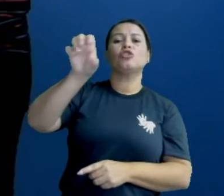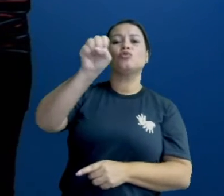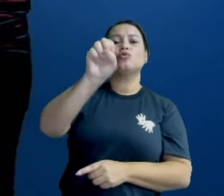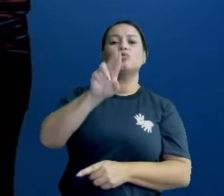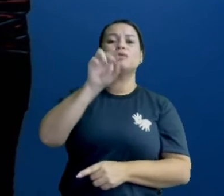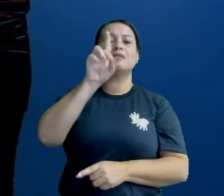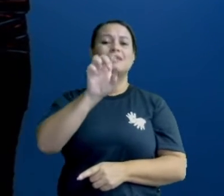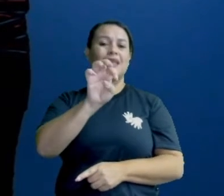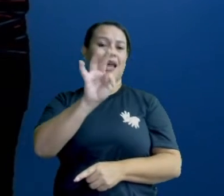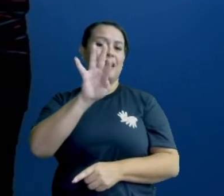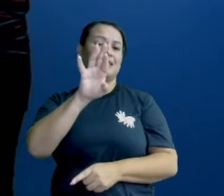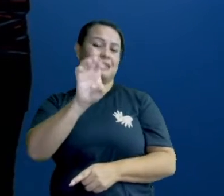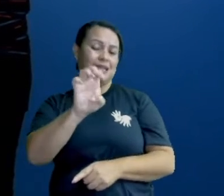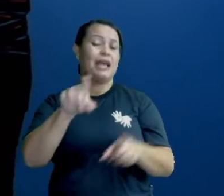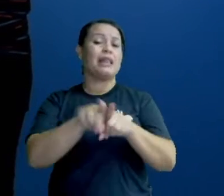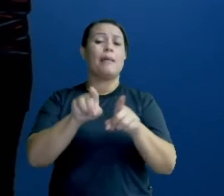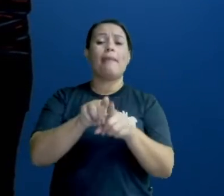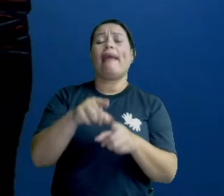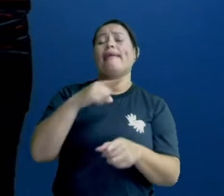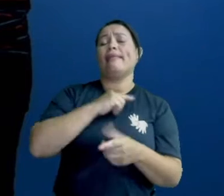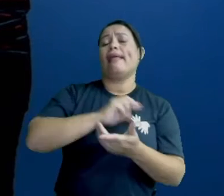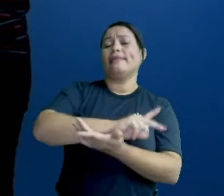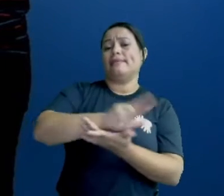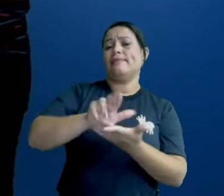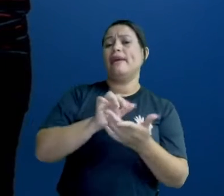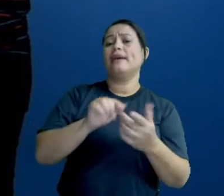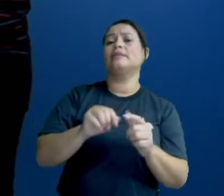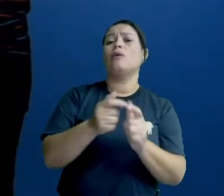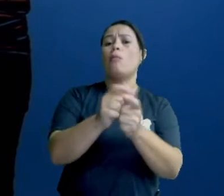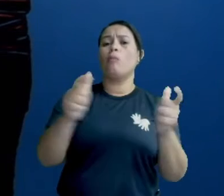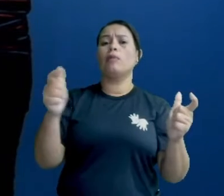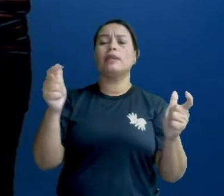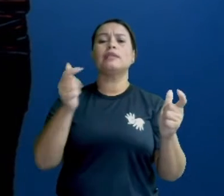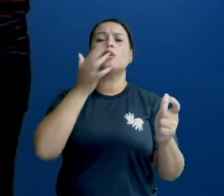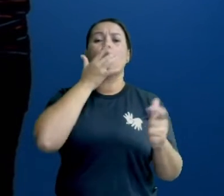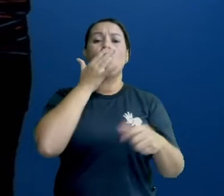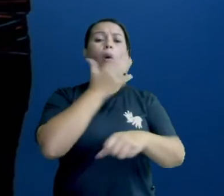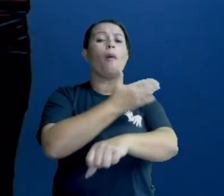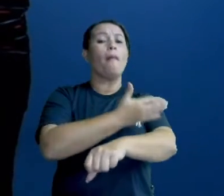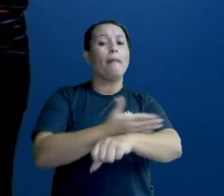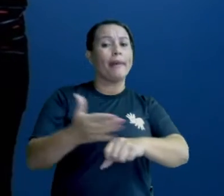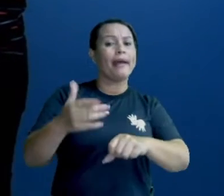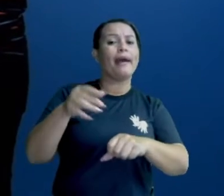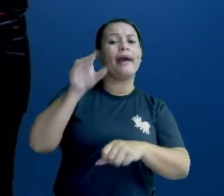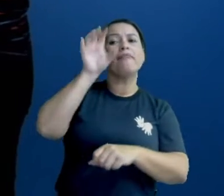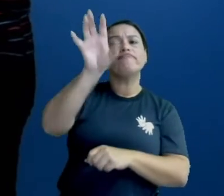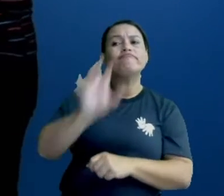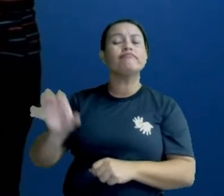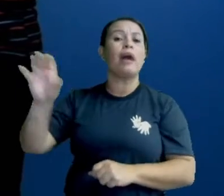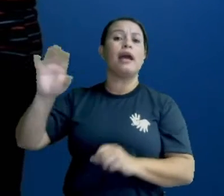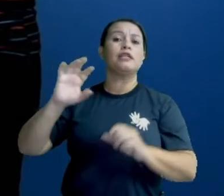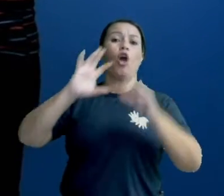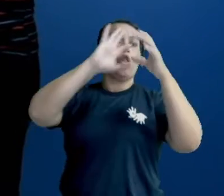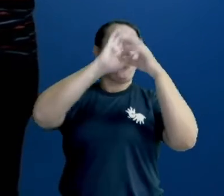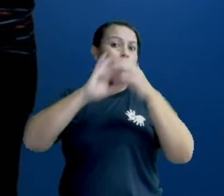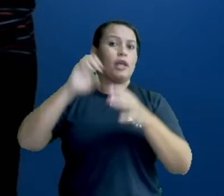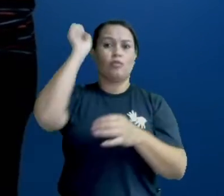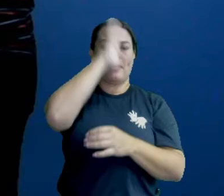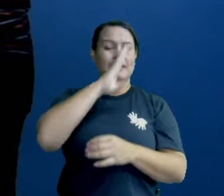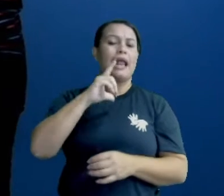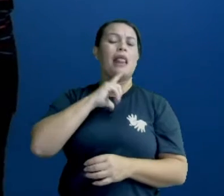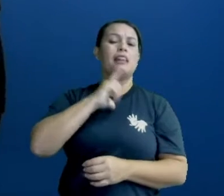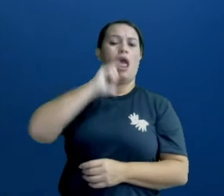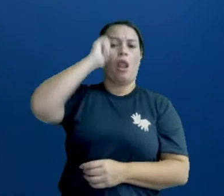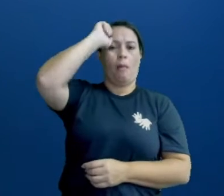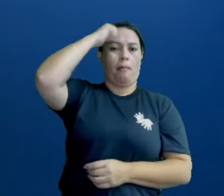aí, na região sul, predominante uma população branca bastante numerosa, mas no contexto brasileiro a gente tem a população